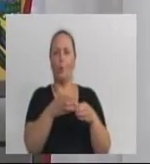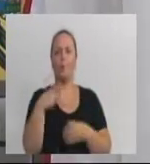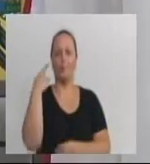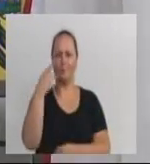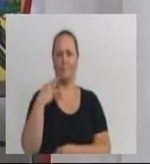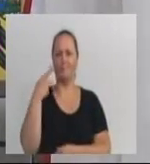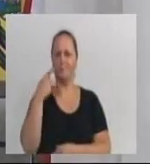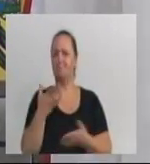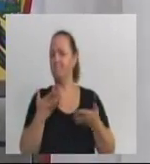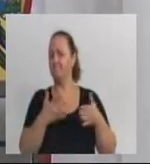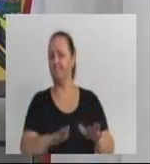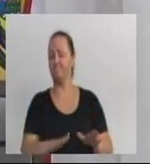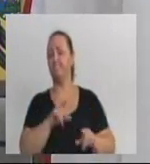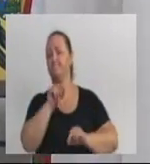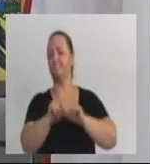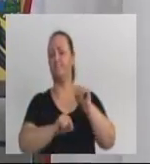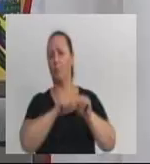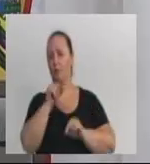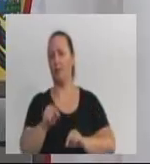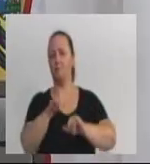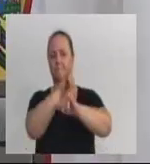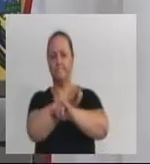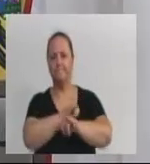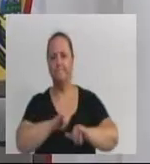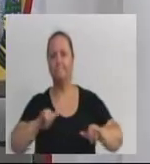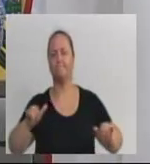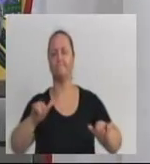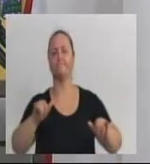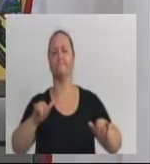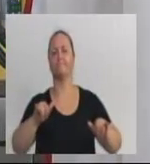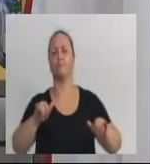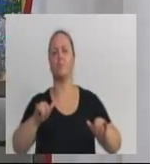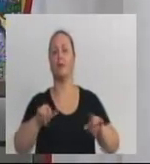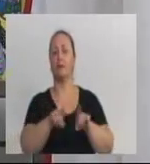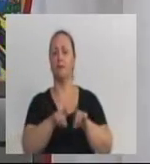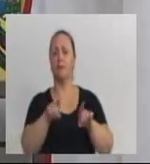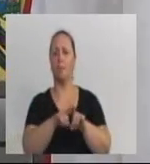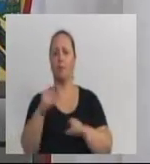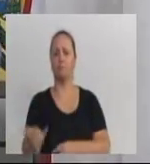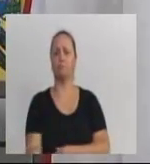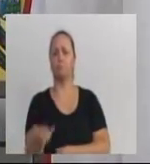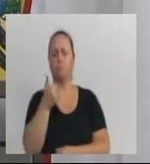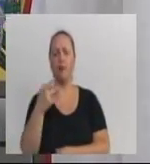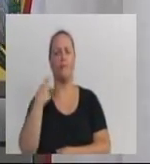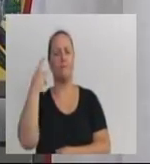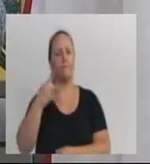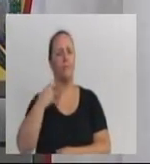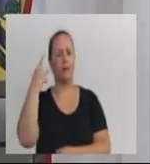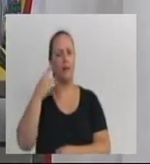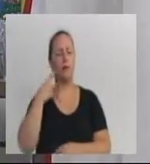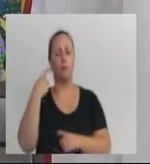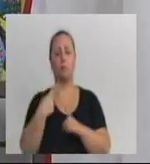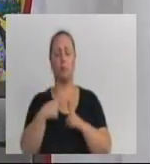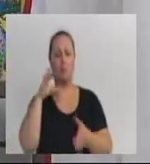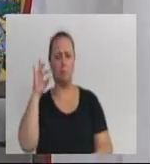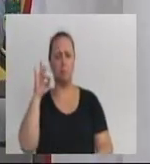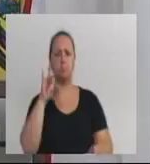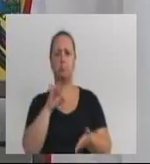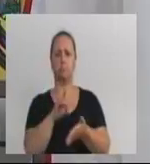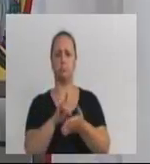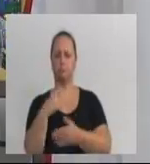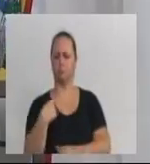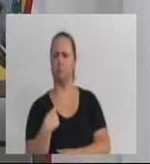em informar um vereador desse município, legitimamente eleito